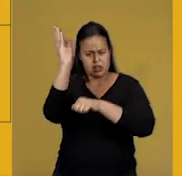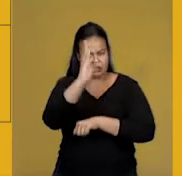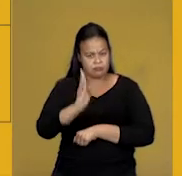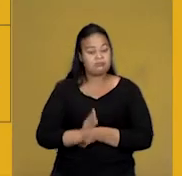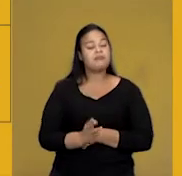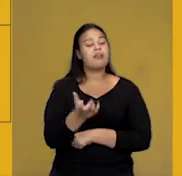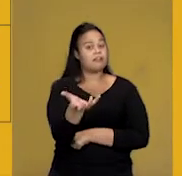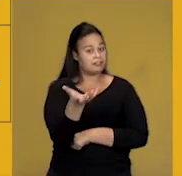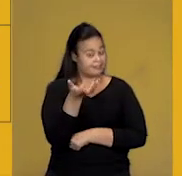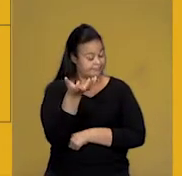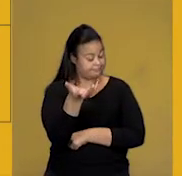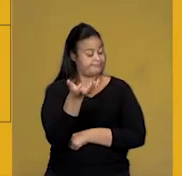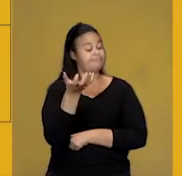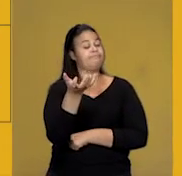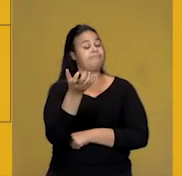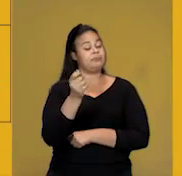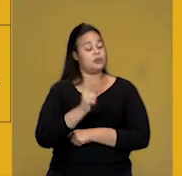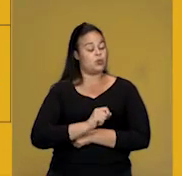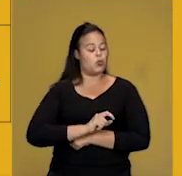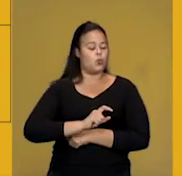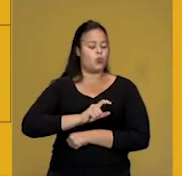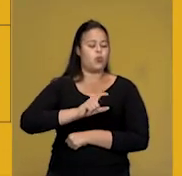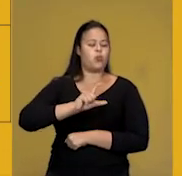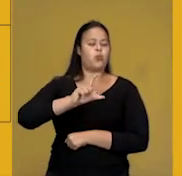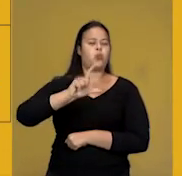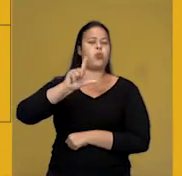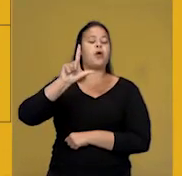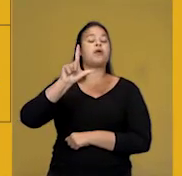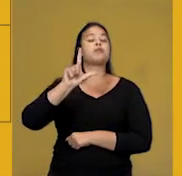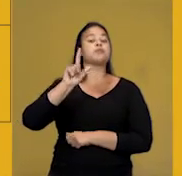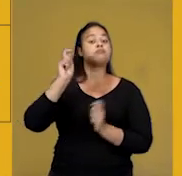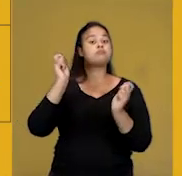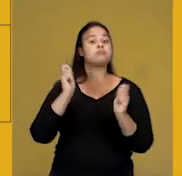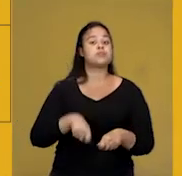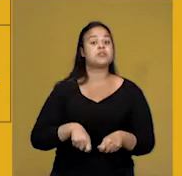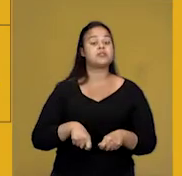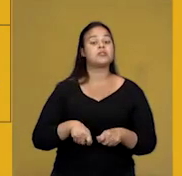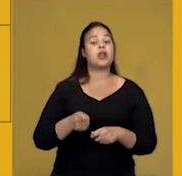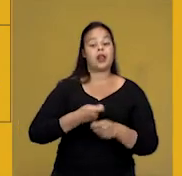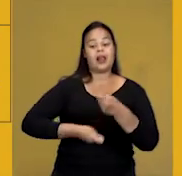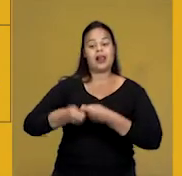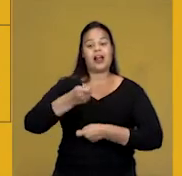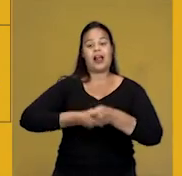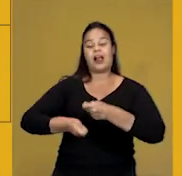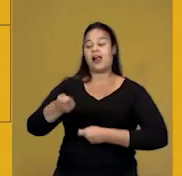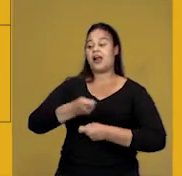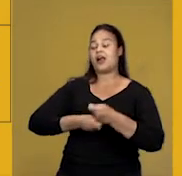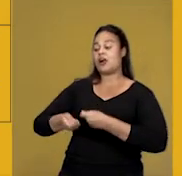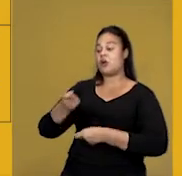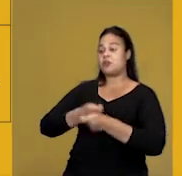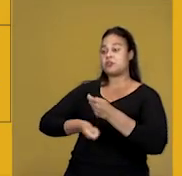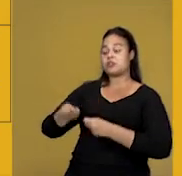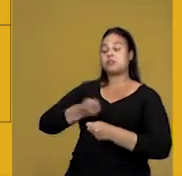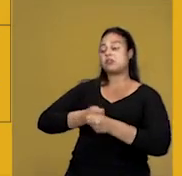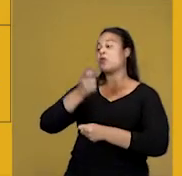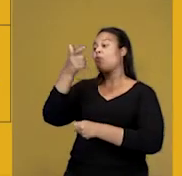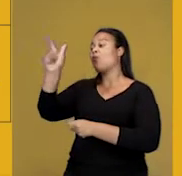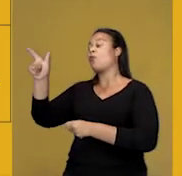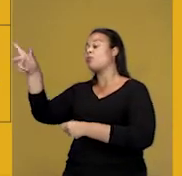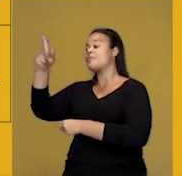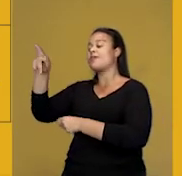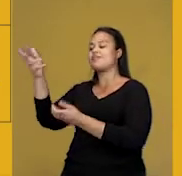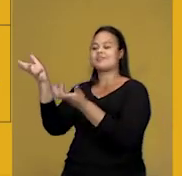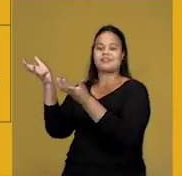que queriam um aumento ali na possibilidade de comercializar com outros países. O